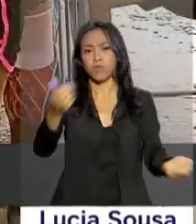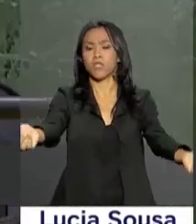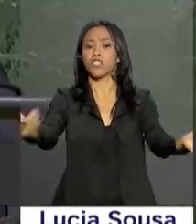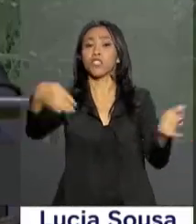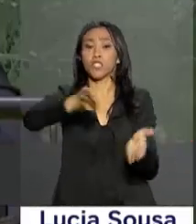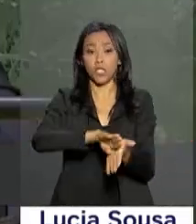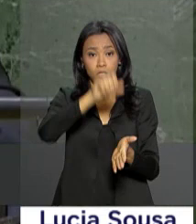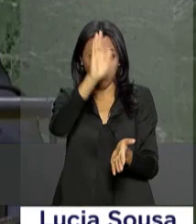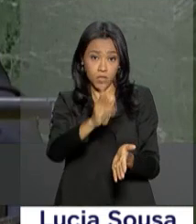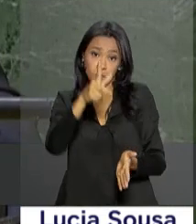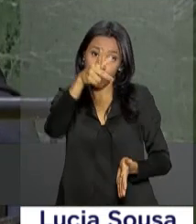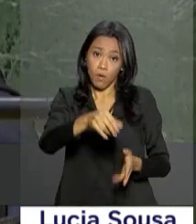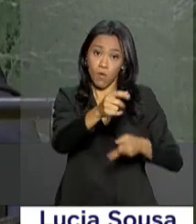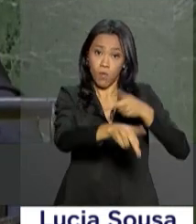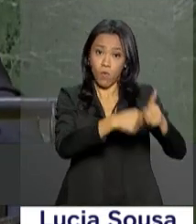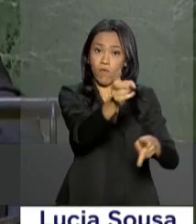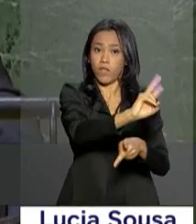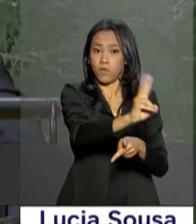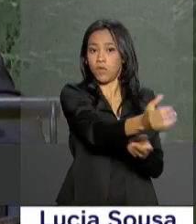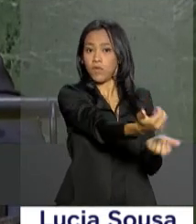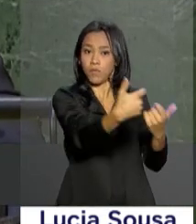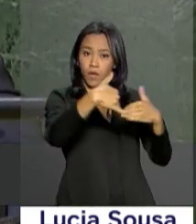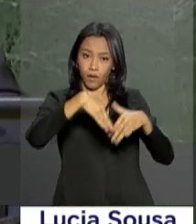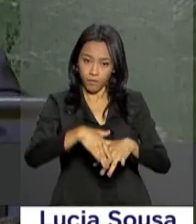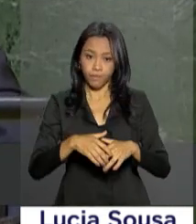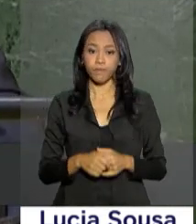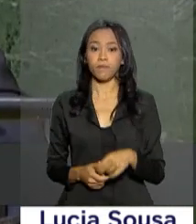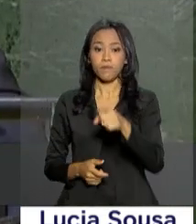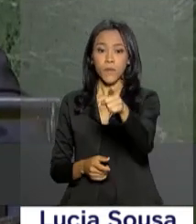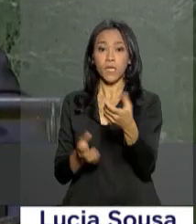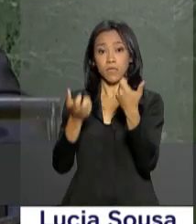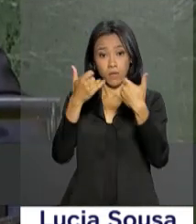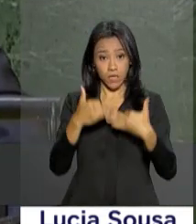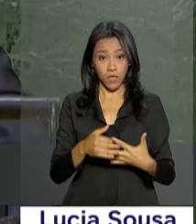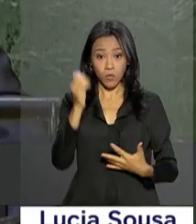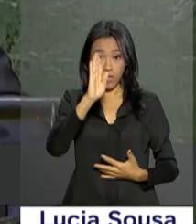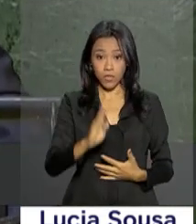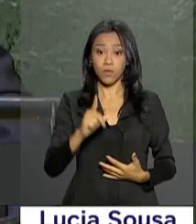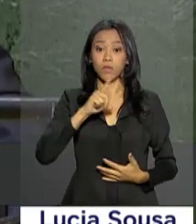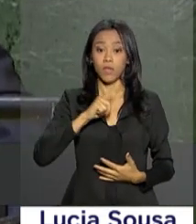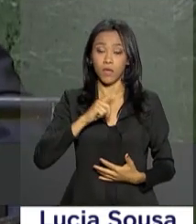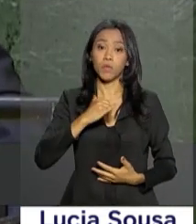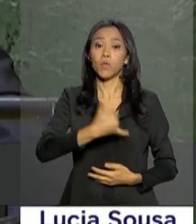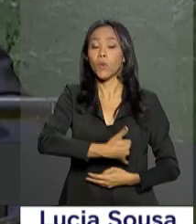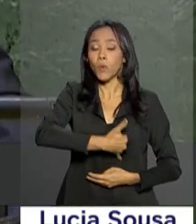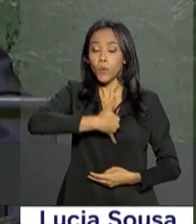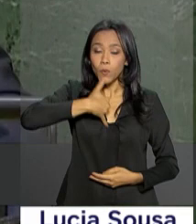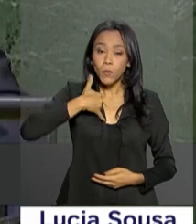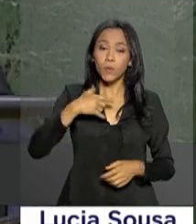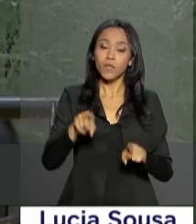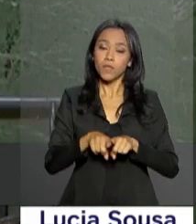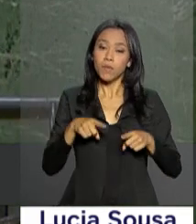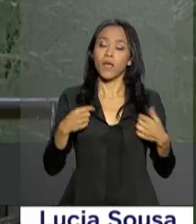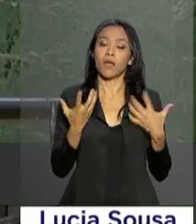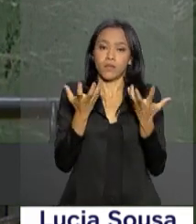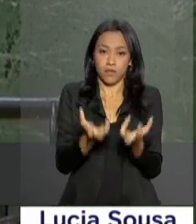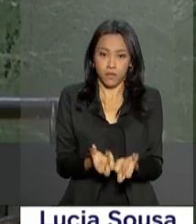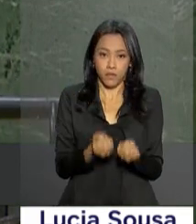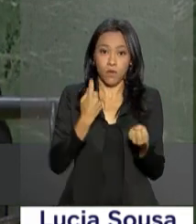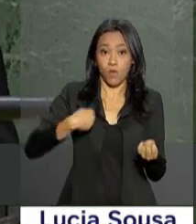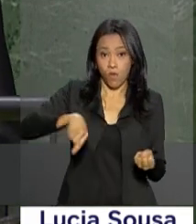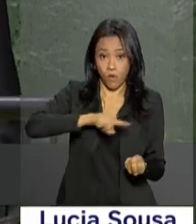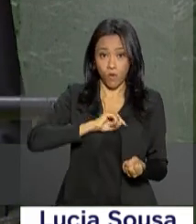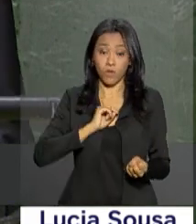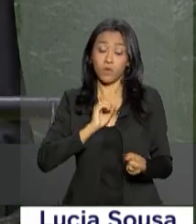no brasil nós temos orgulho de nossa tradição de acolhimento nós somos um povo